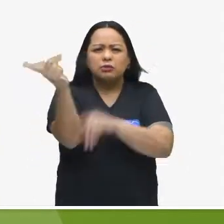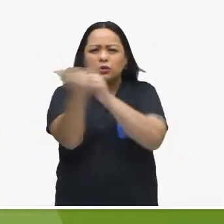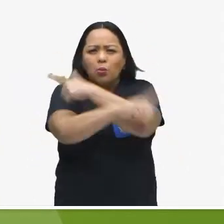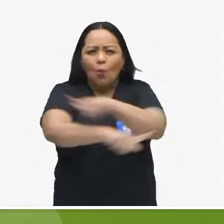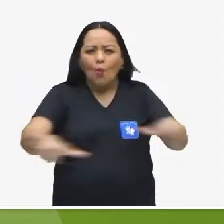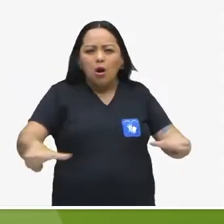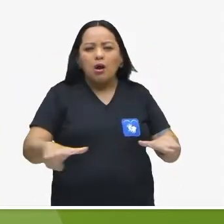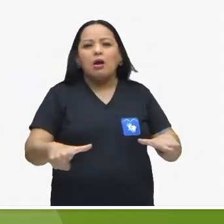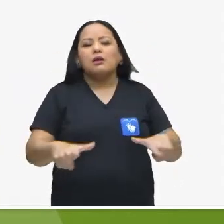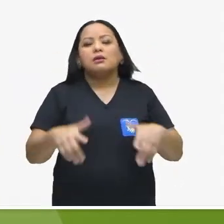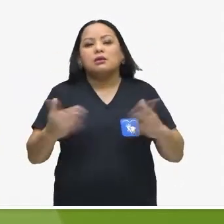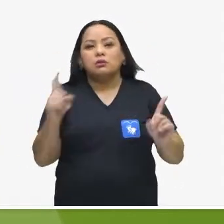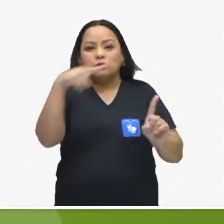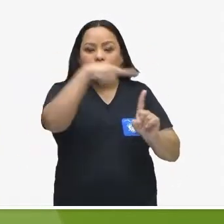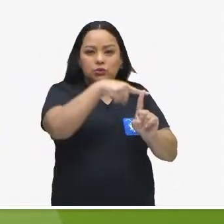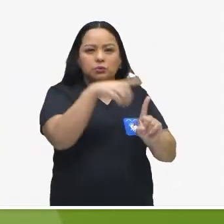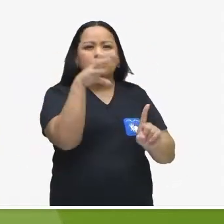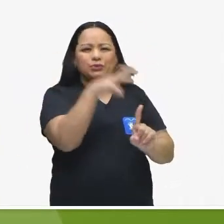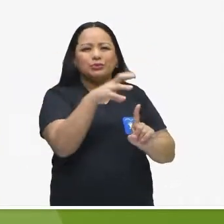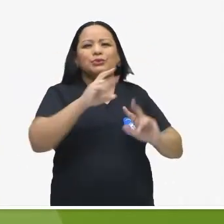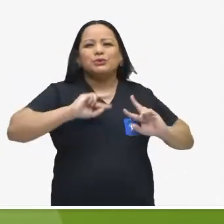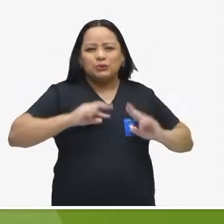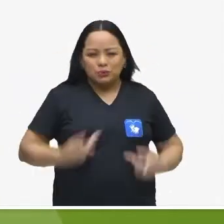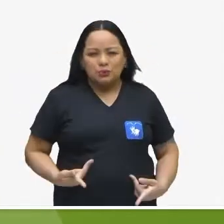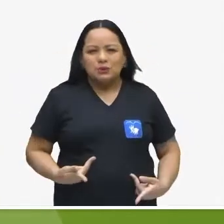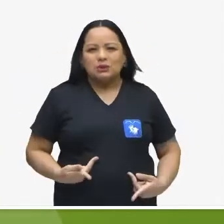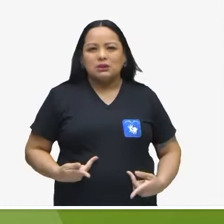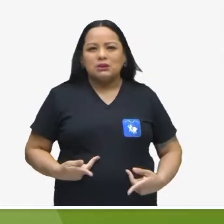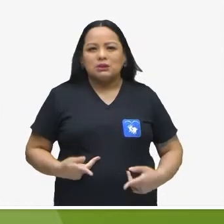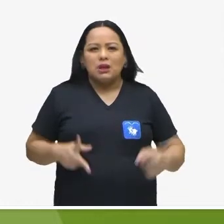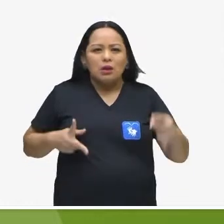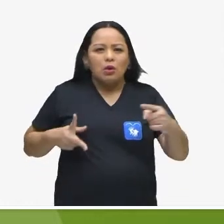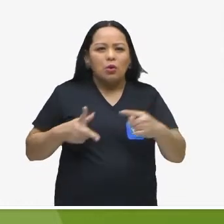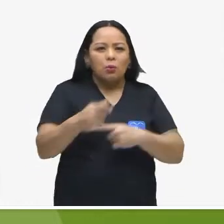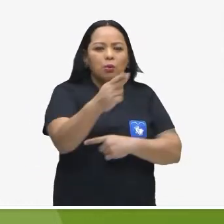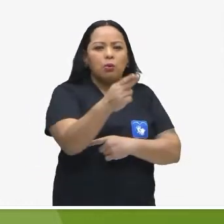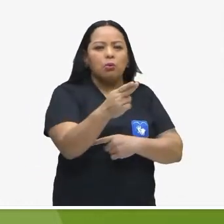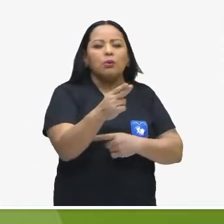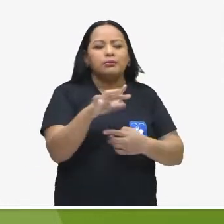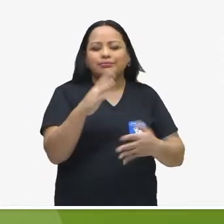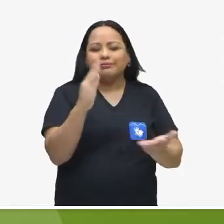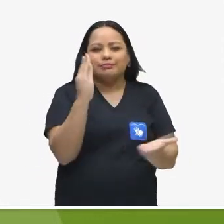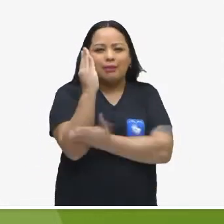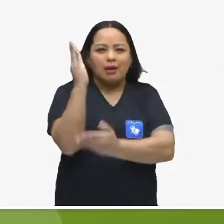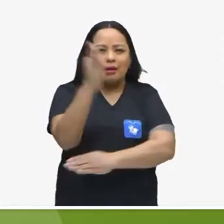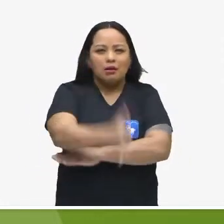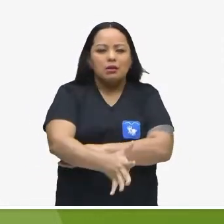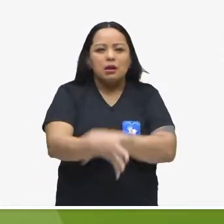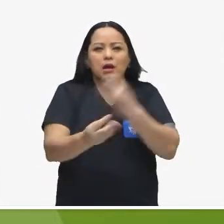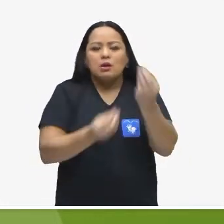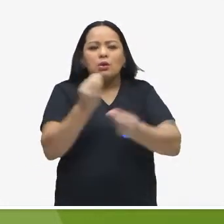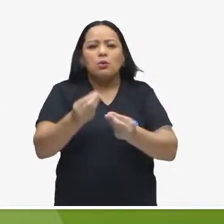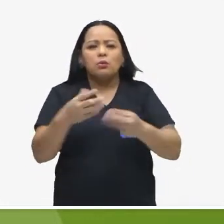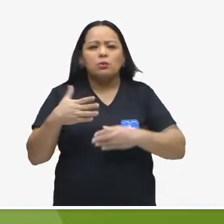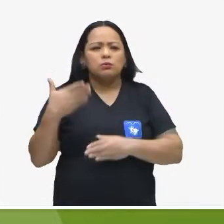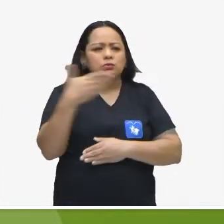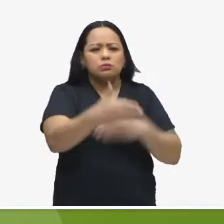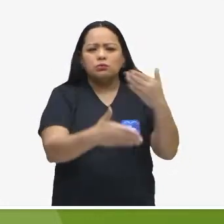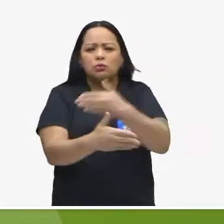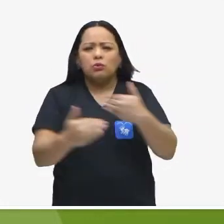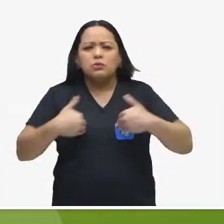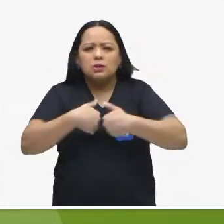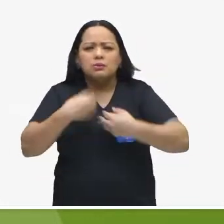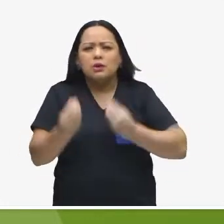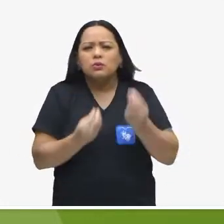Então, isso é um tipo de ação humana que corta ali as árvores. E para onde vão esses animais? Então, é uma ação humana,